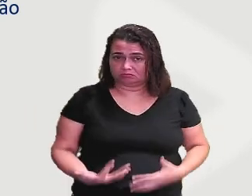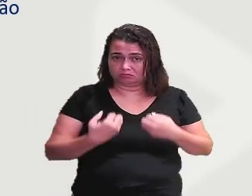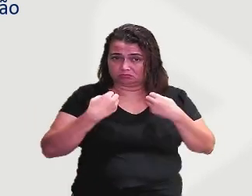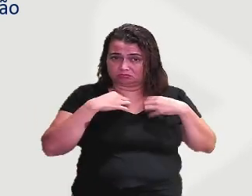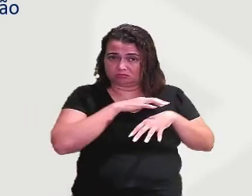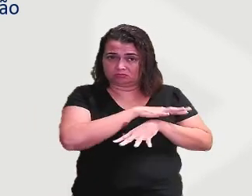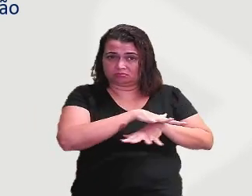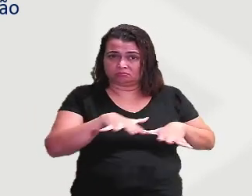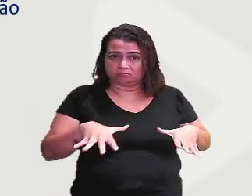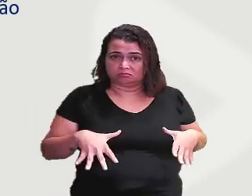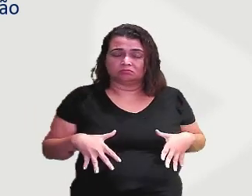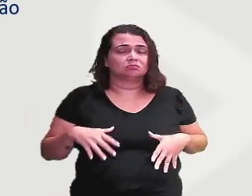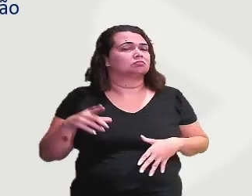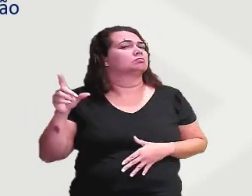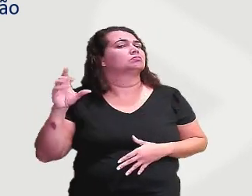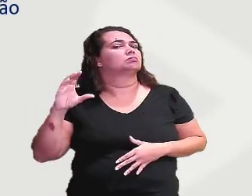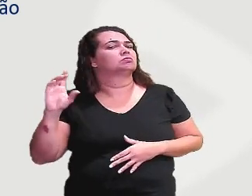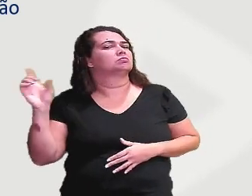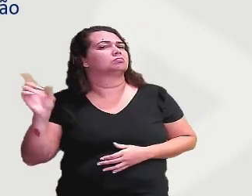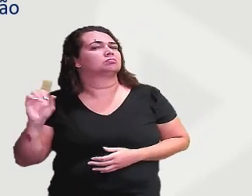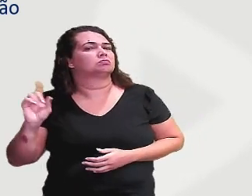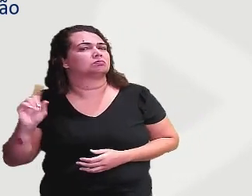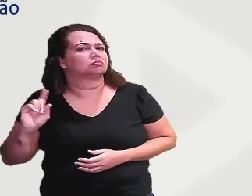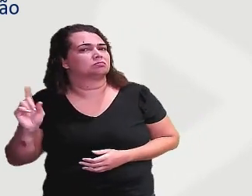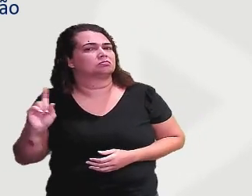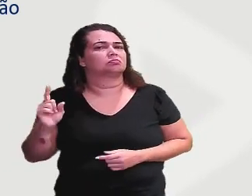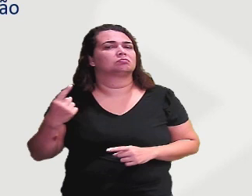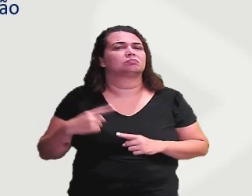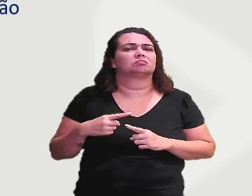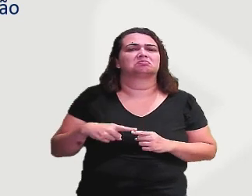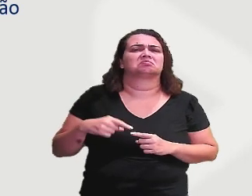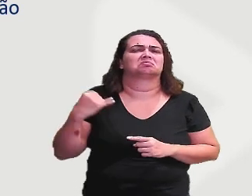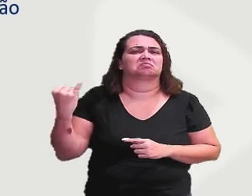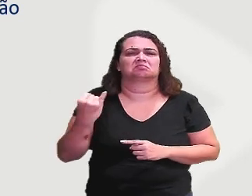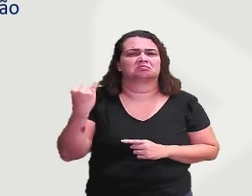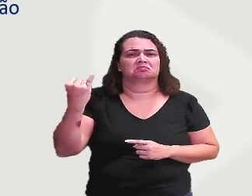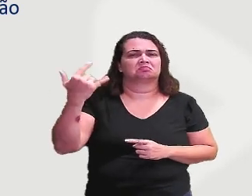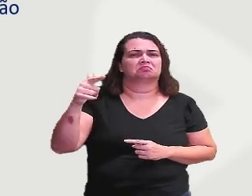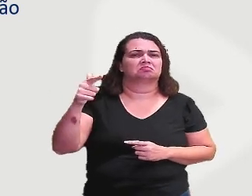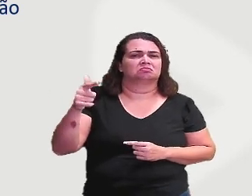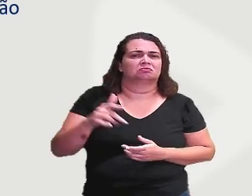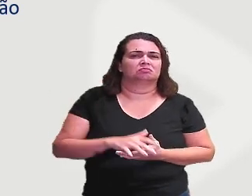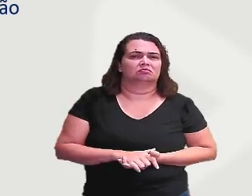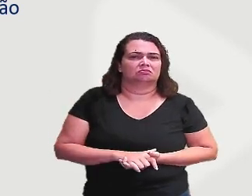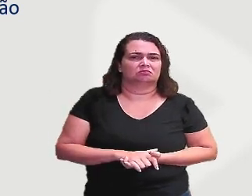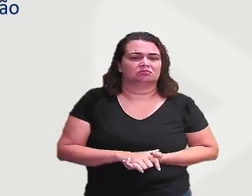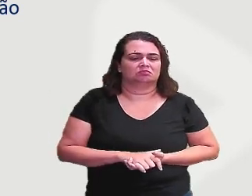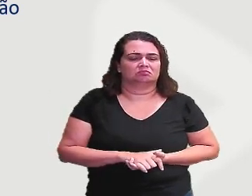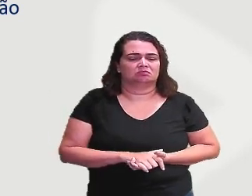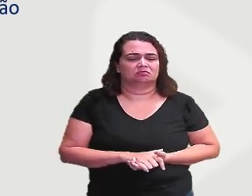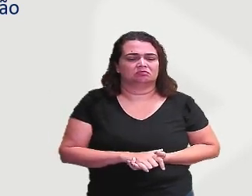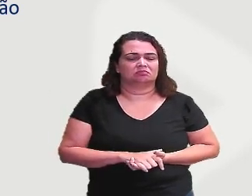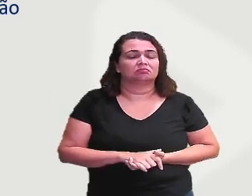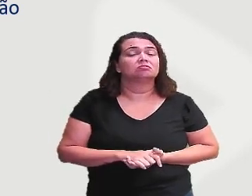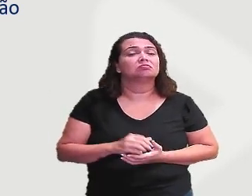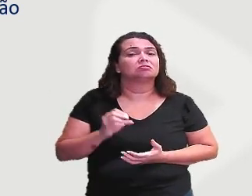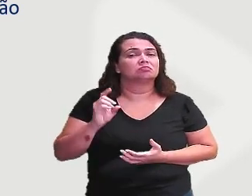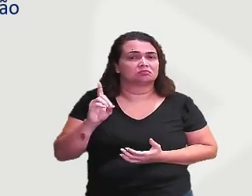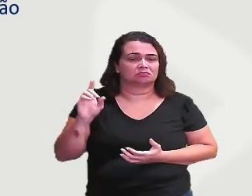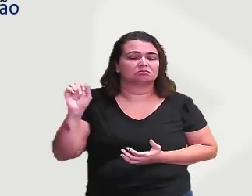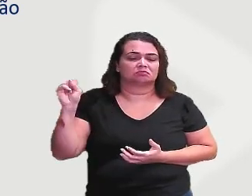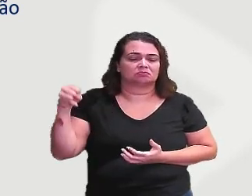Letra C. Não, porque eles são desnecessários para a circulação. E letra